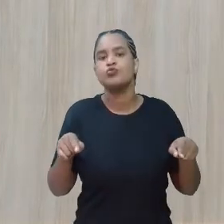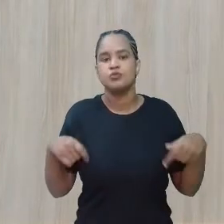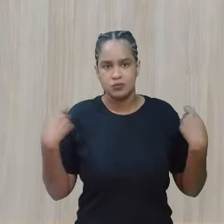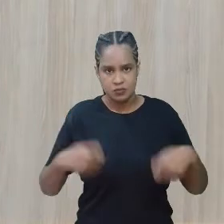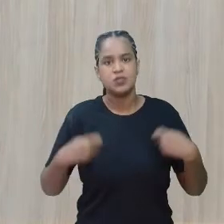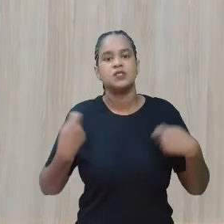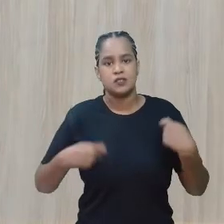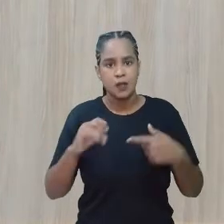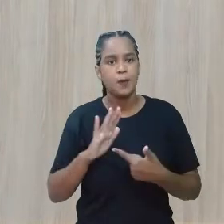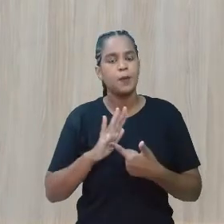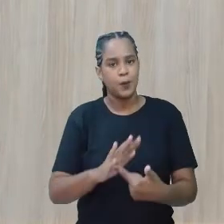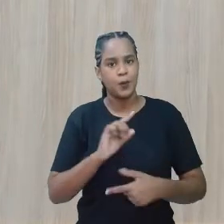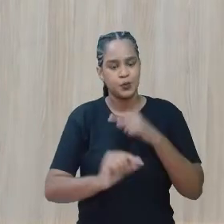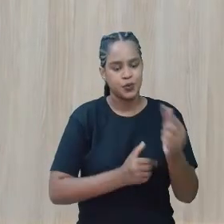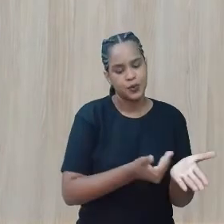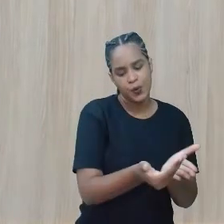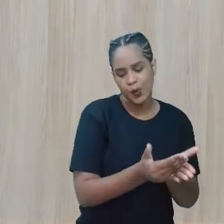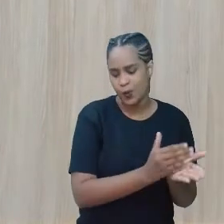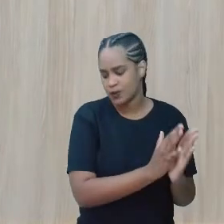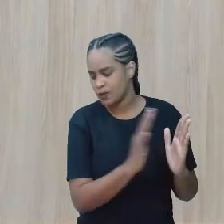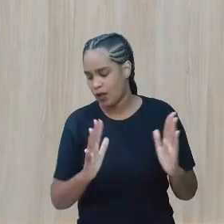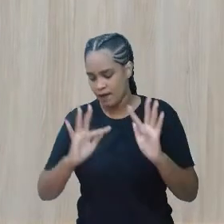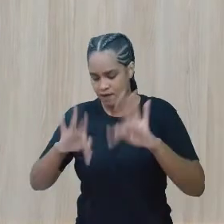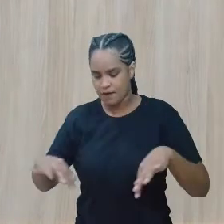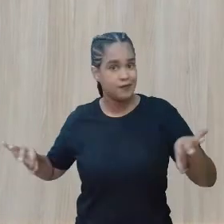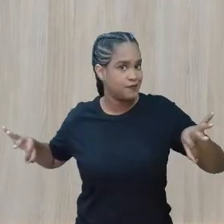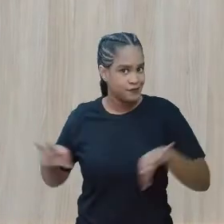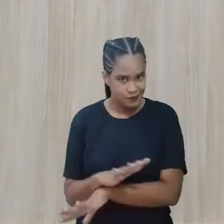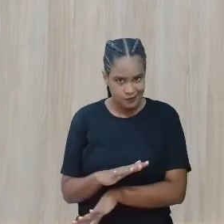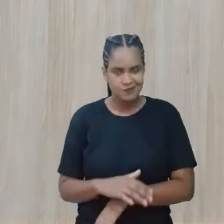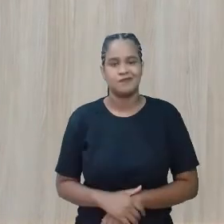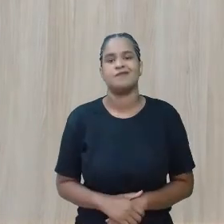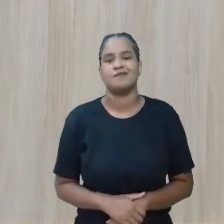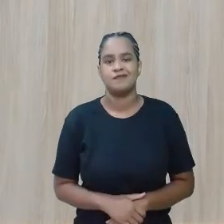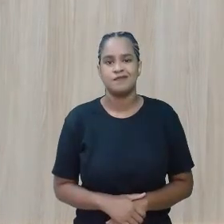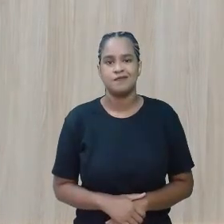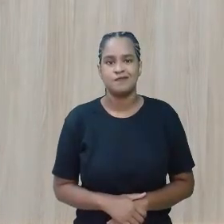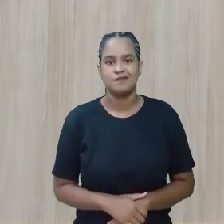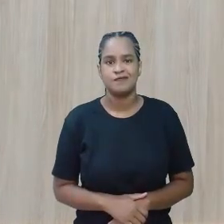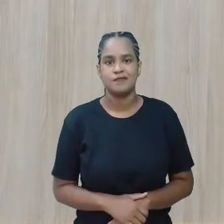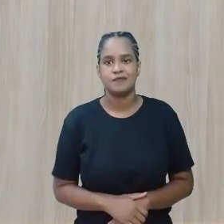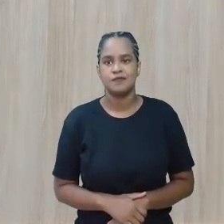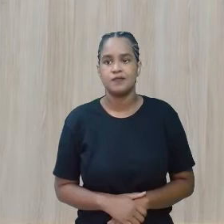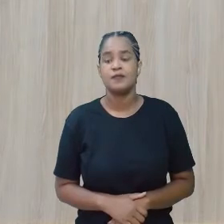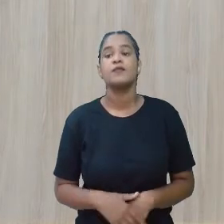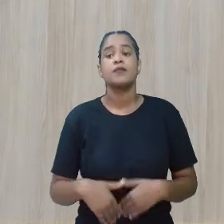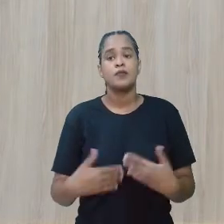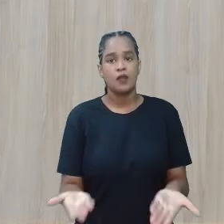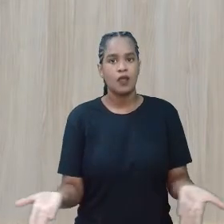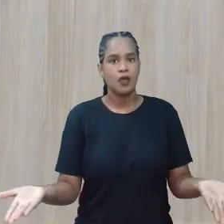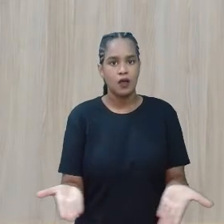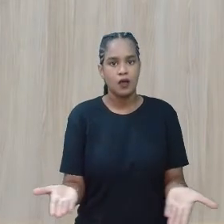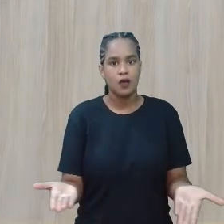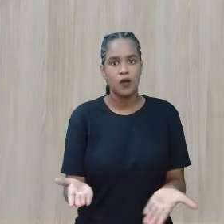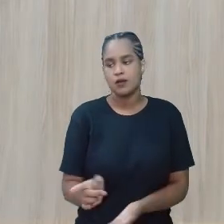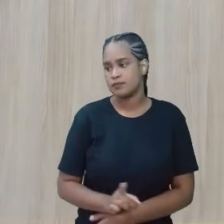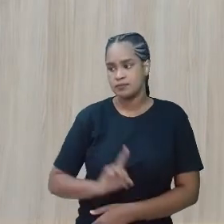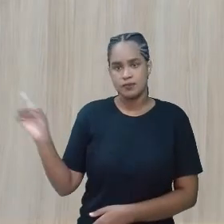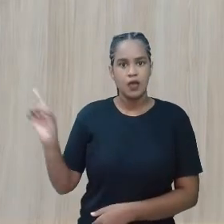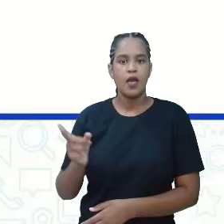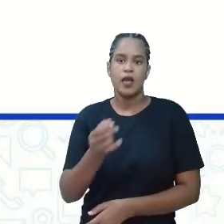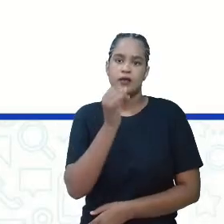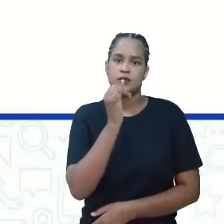pontinhos indicando que ele tem começo e que ele não tem fim, tá joia? Então vamos embora. Coloquei aí